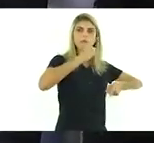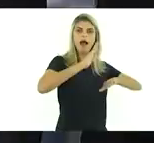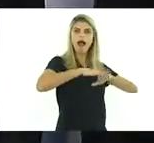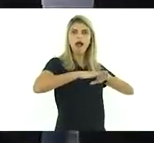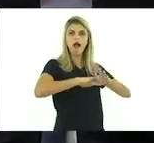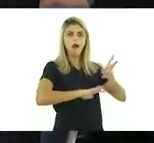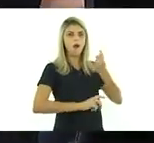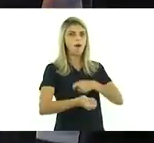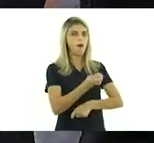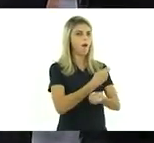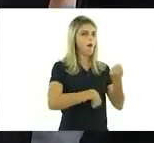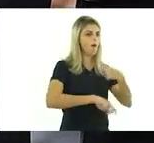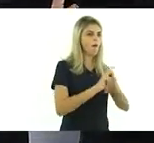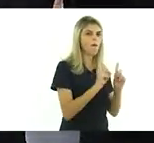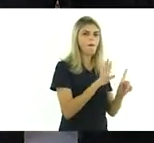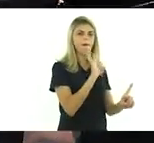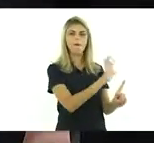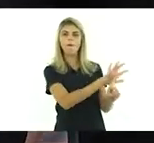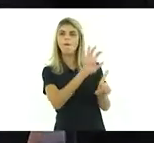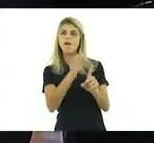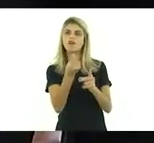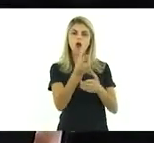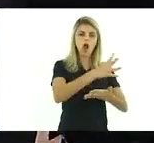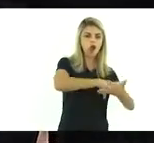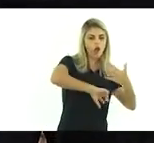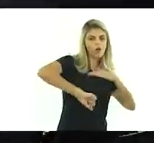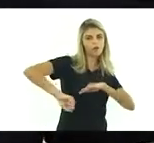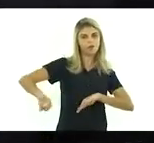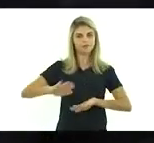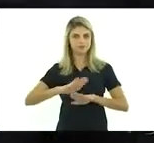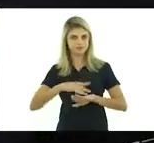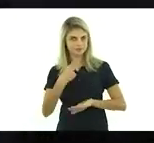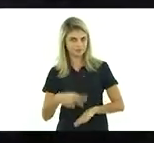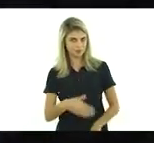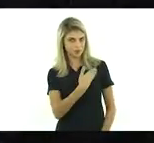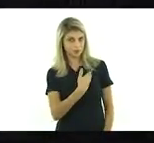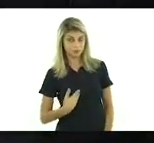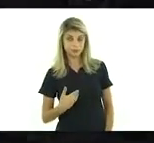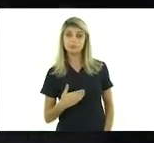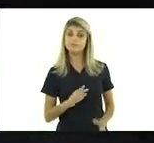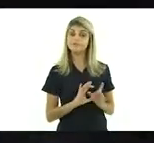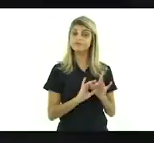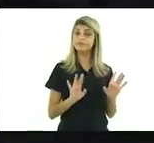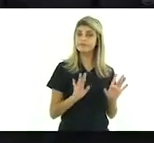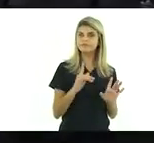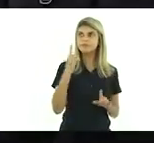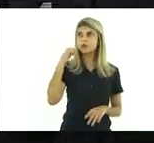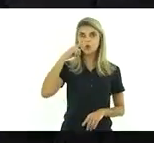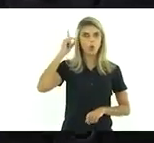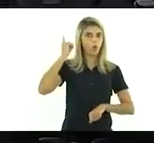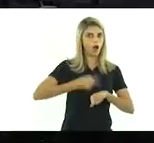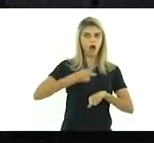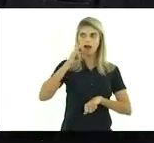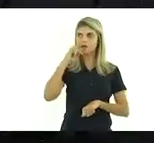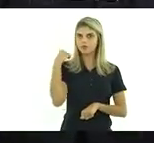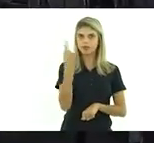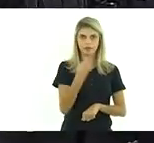de tráfico de influência e desvio de dinheiro público em escala jamais vista na história do Rio de